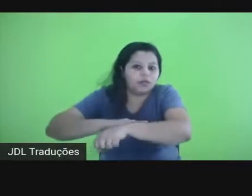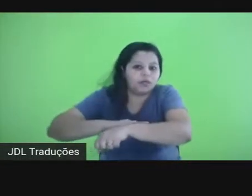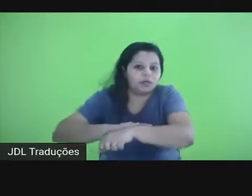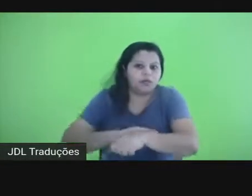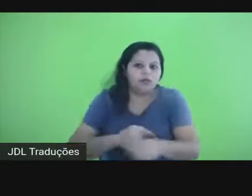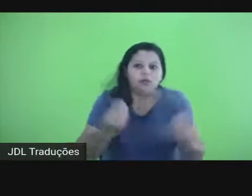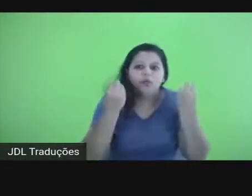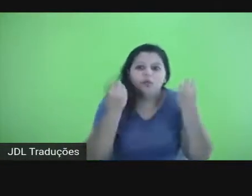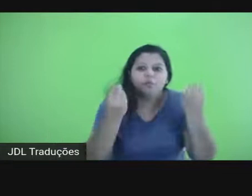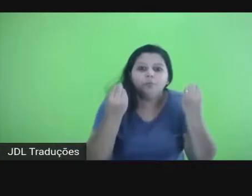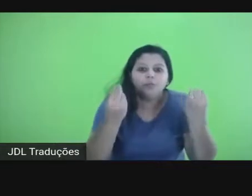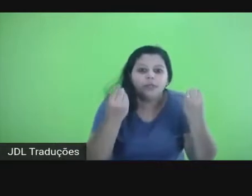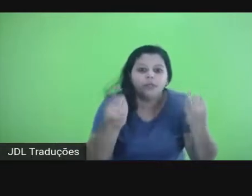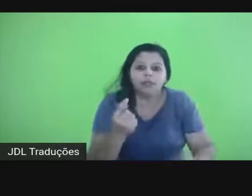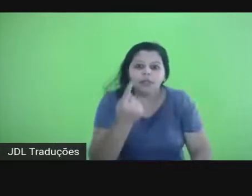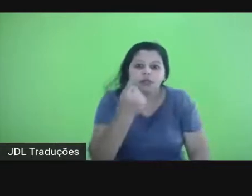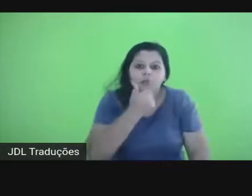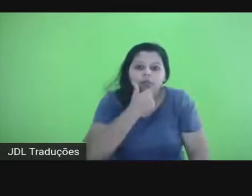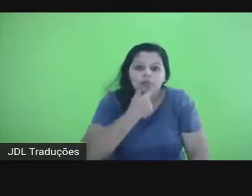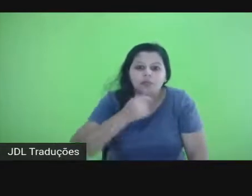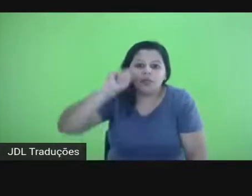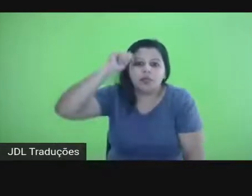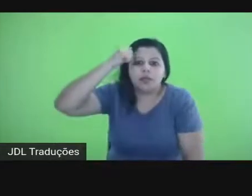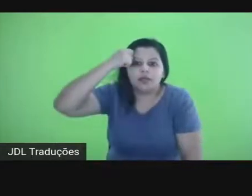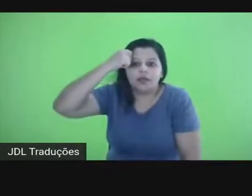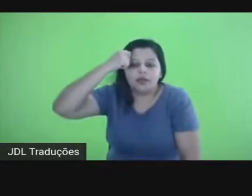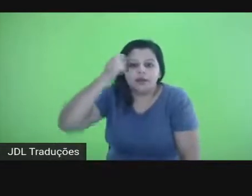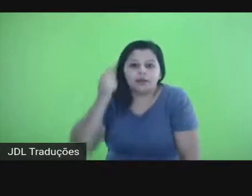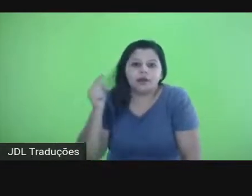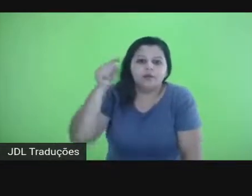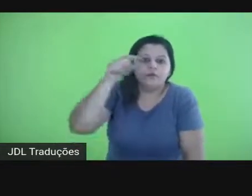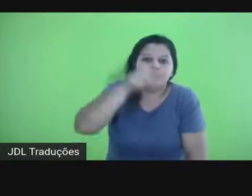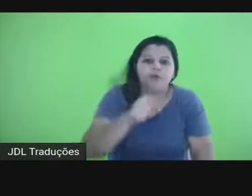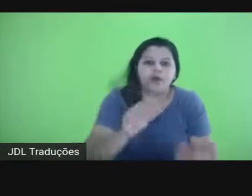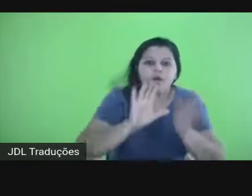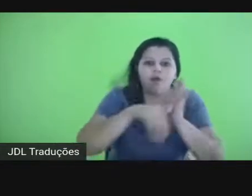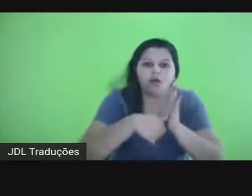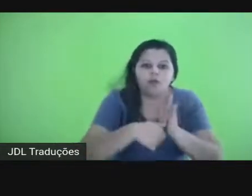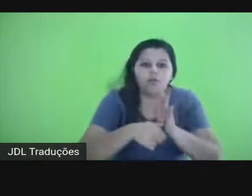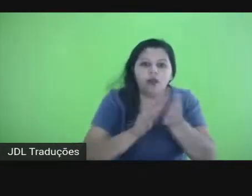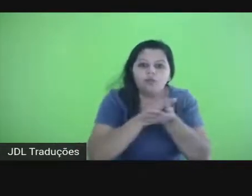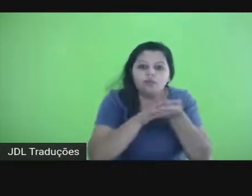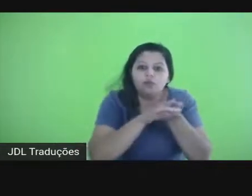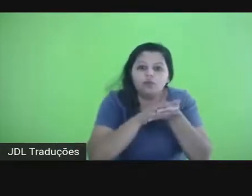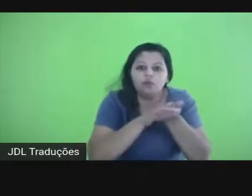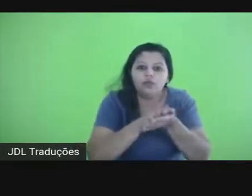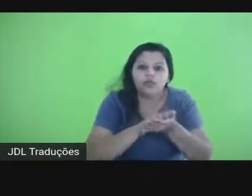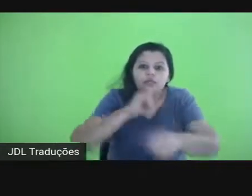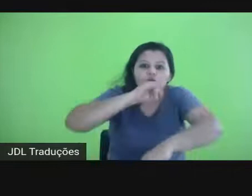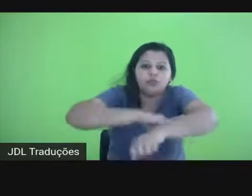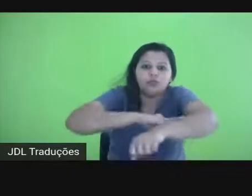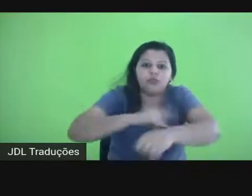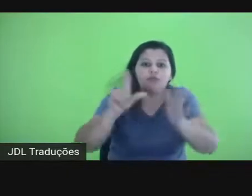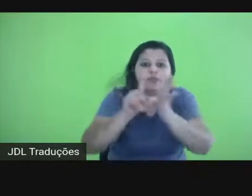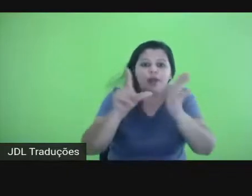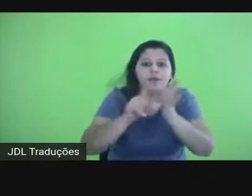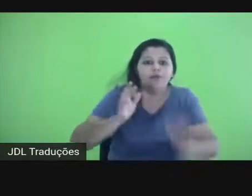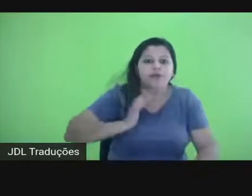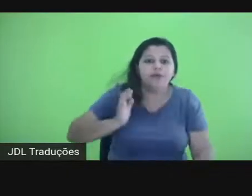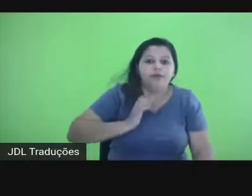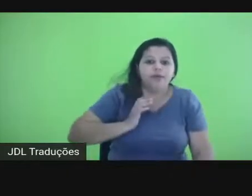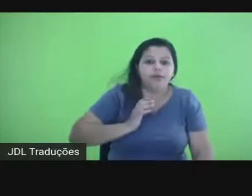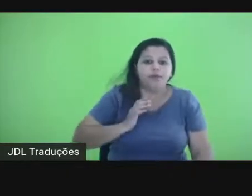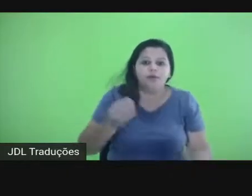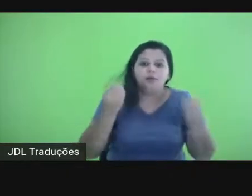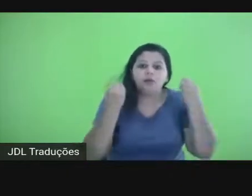vai sair no extremo da periferia para roubar um sabonete usado no banheiro de uma loja de alto padrão, né? Então são